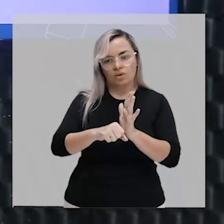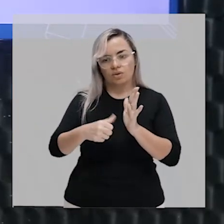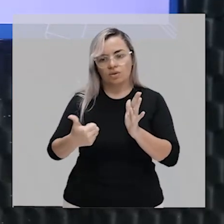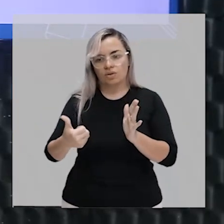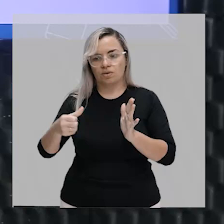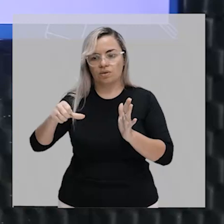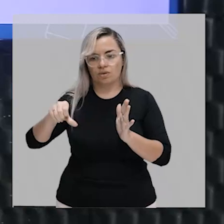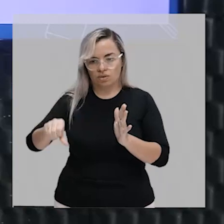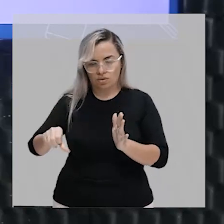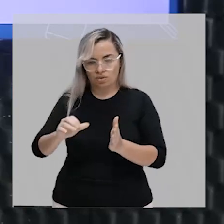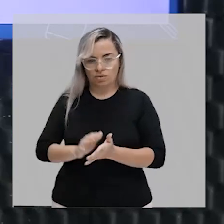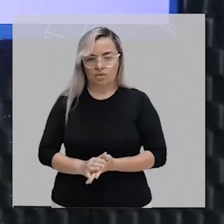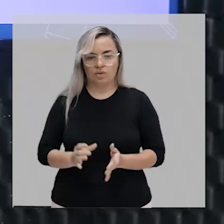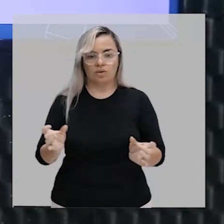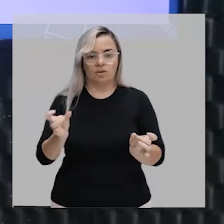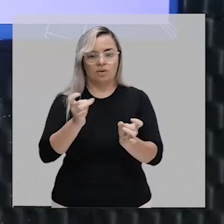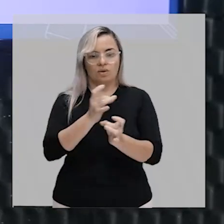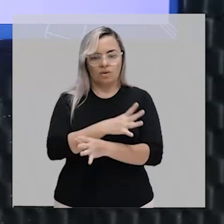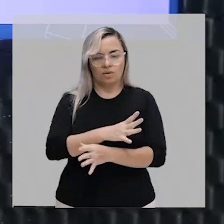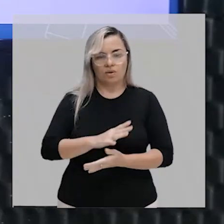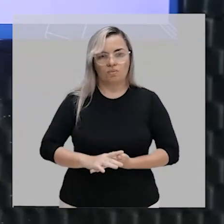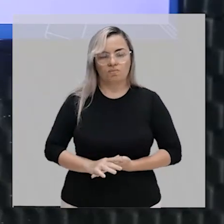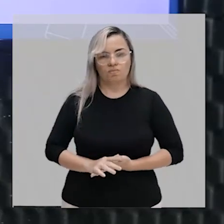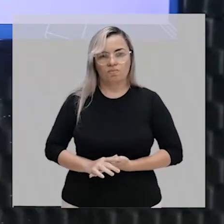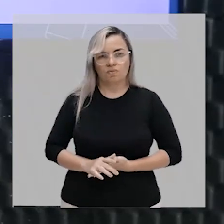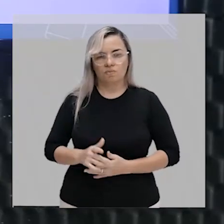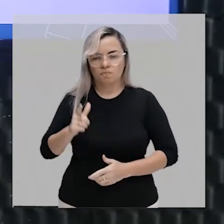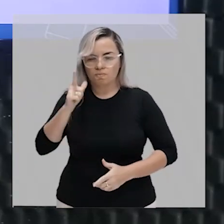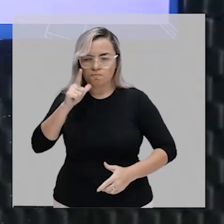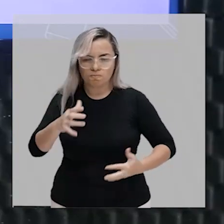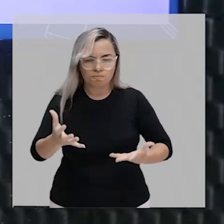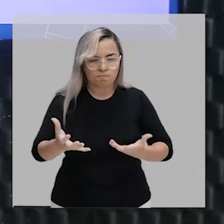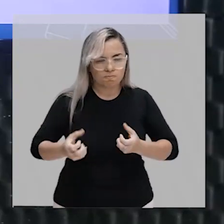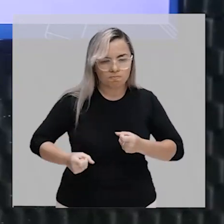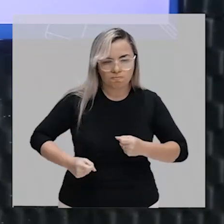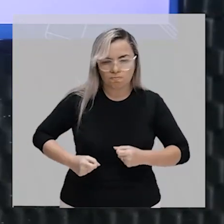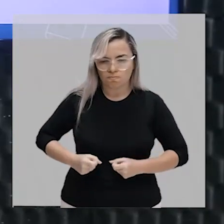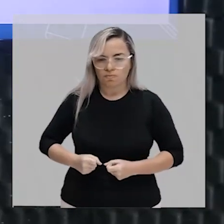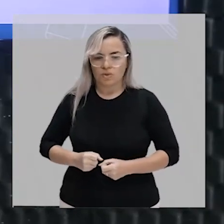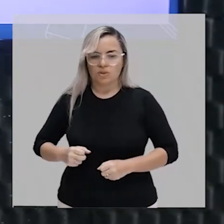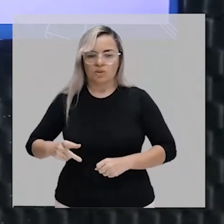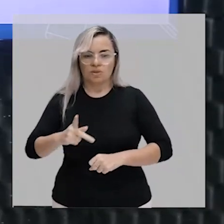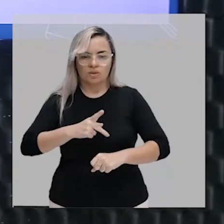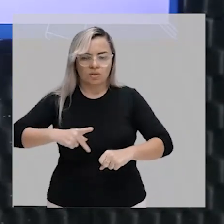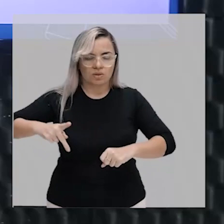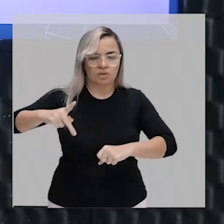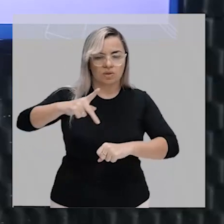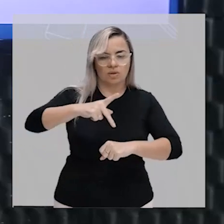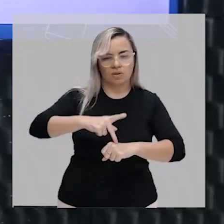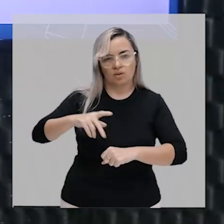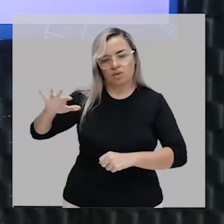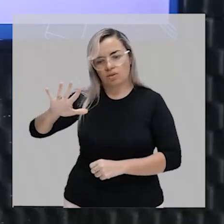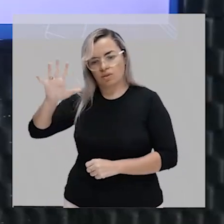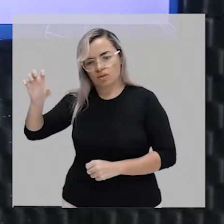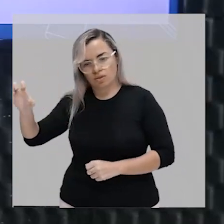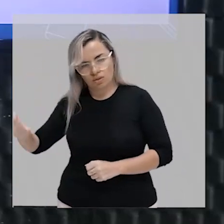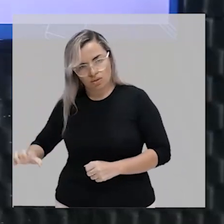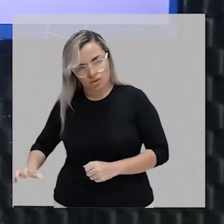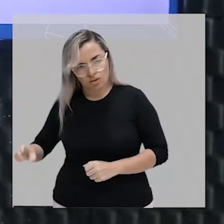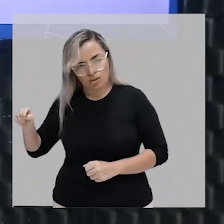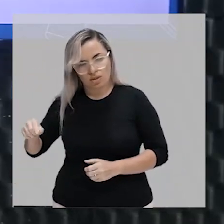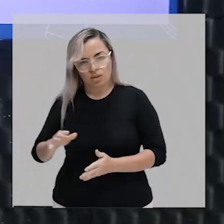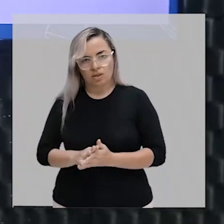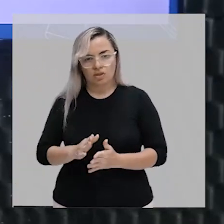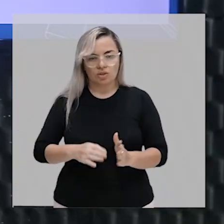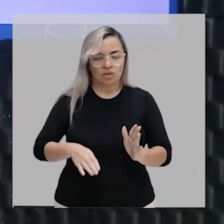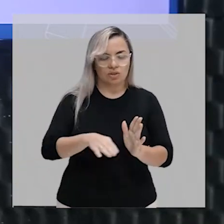XIX, que terminou com a corrida dos países europeus para a África e com o